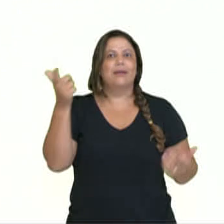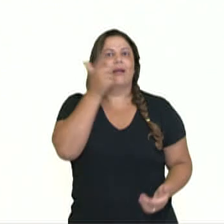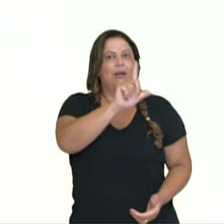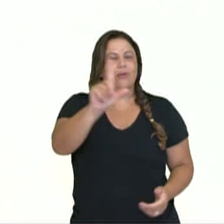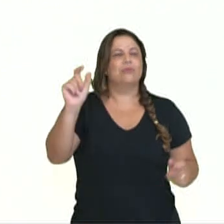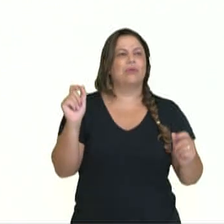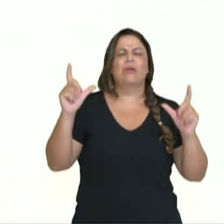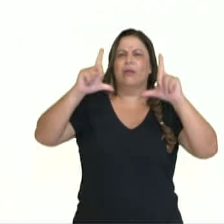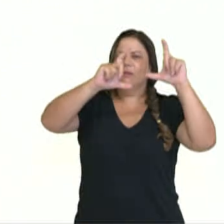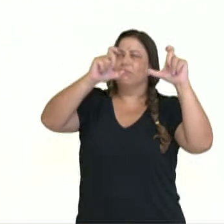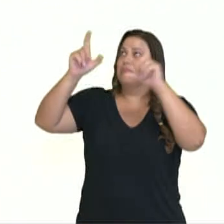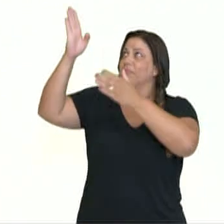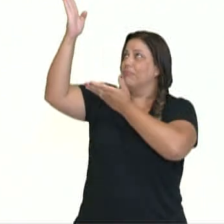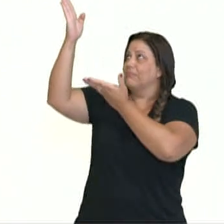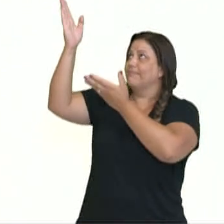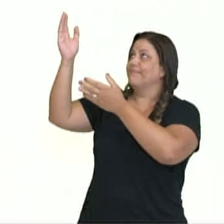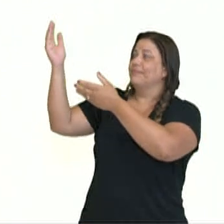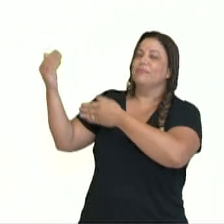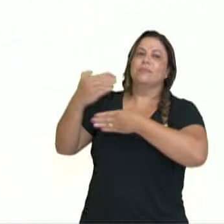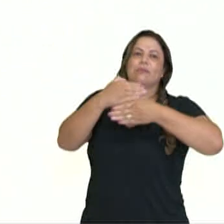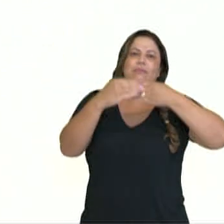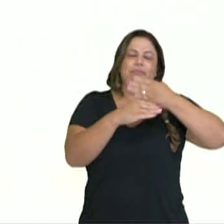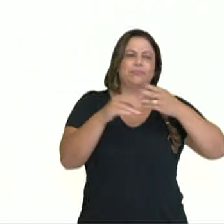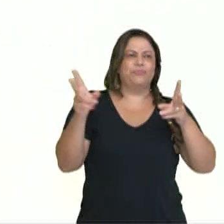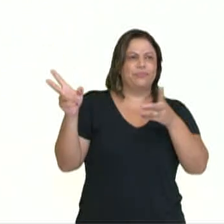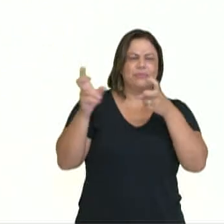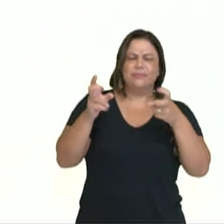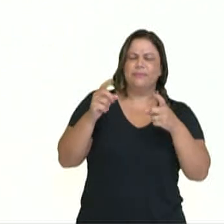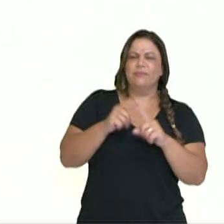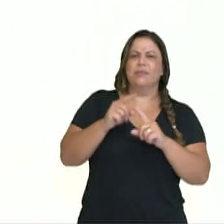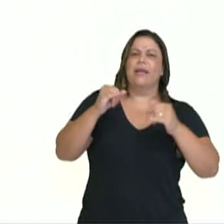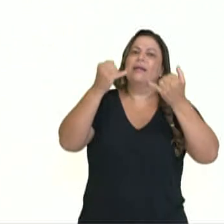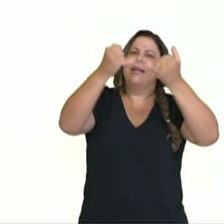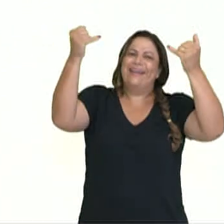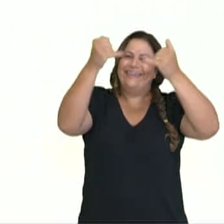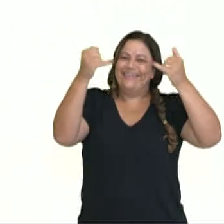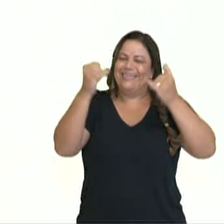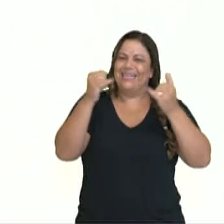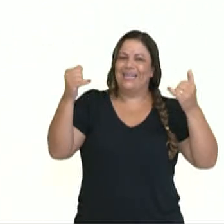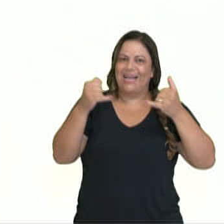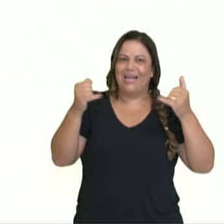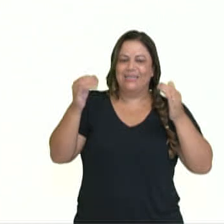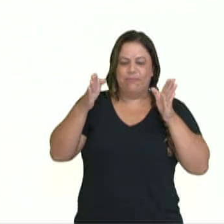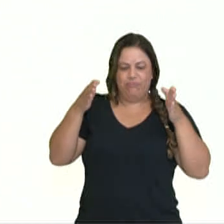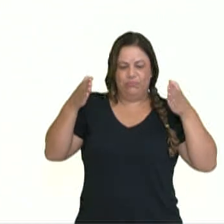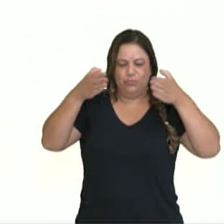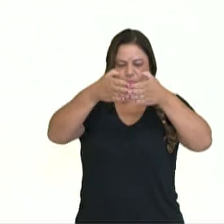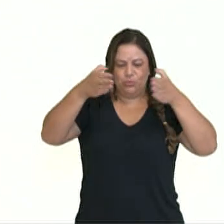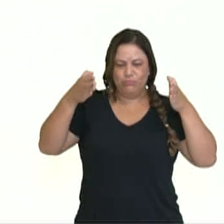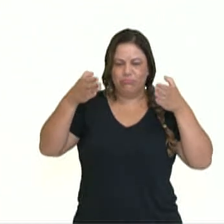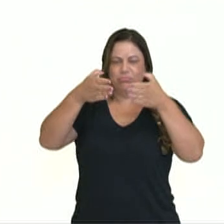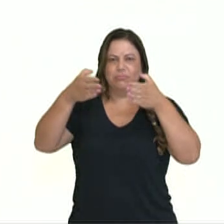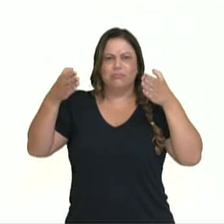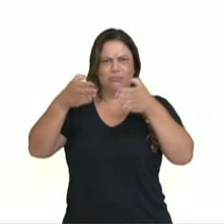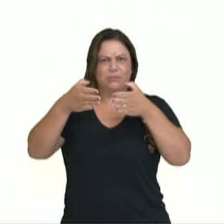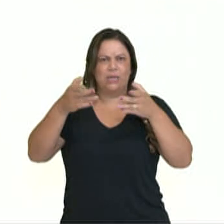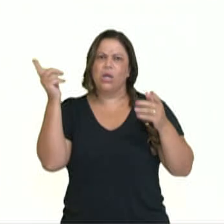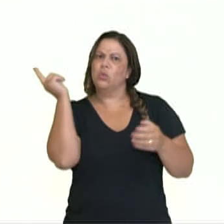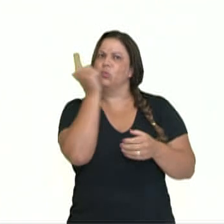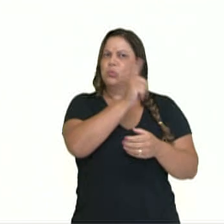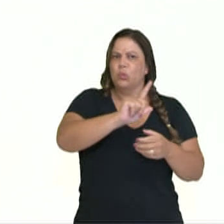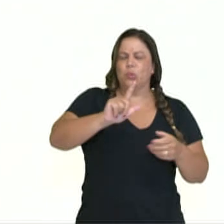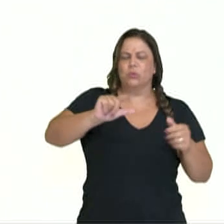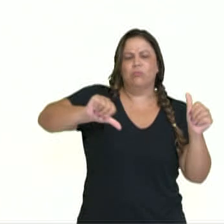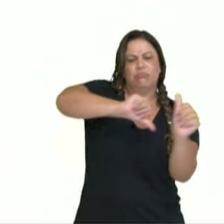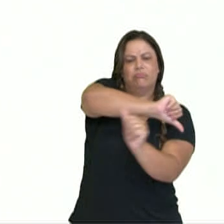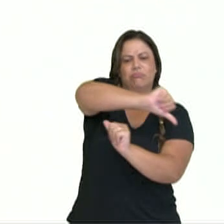essa fotografia. Essa foto, ó, parece que tem linhas. E é através deste pensamento de linhas que eles conseguiram traduzir isso em forma de